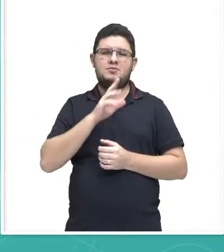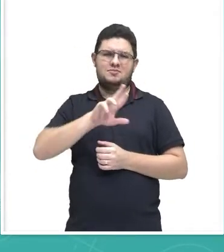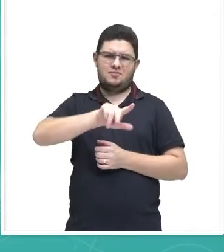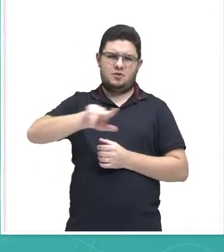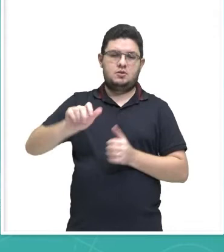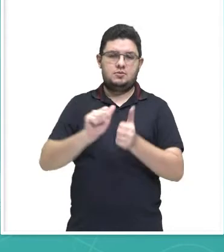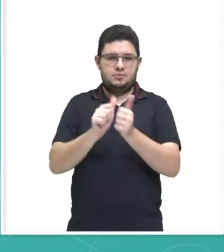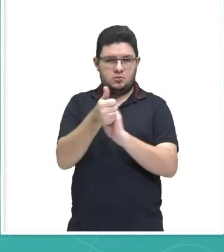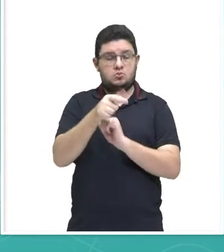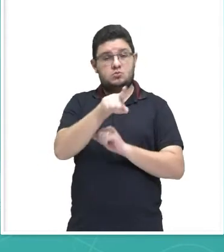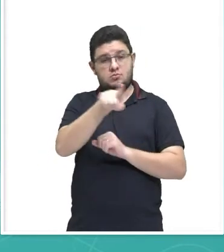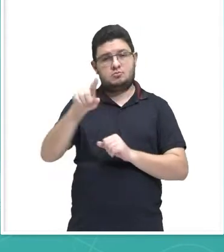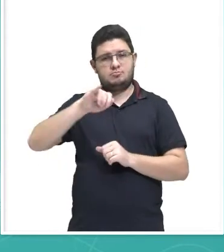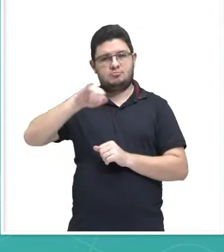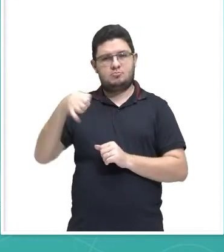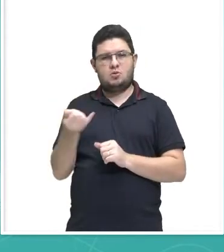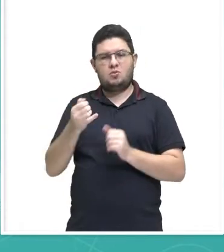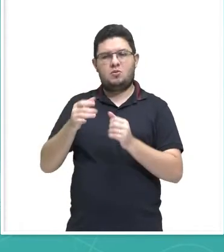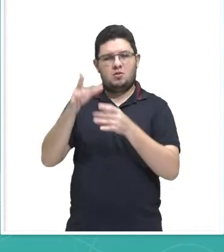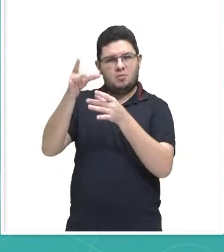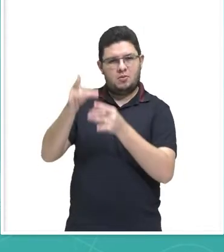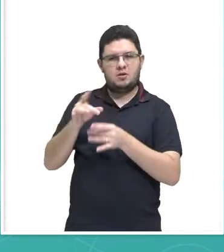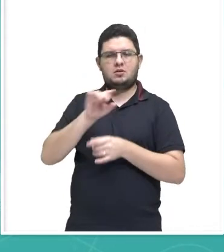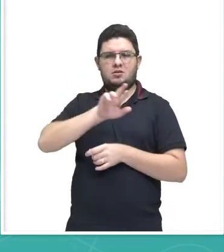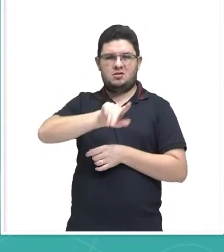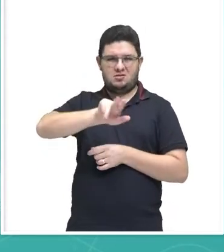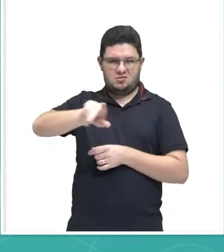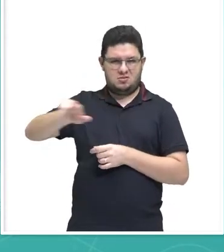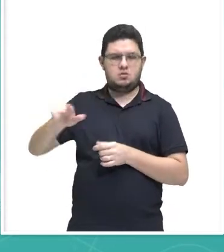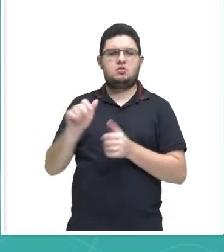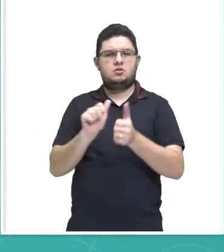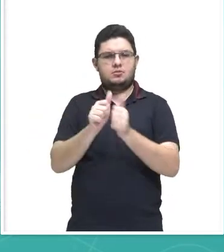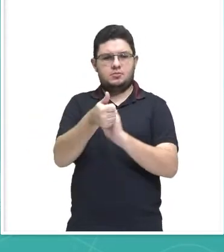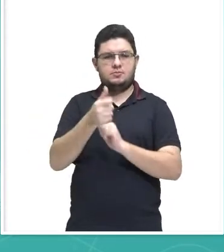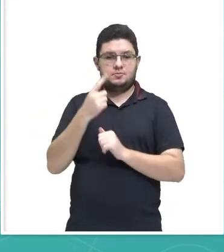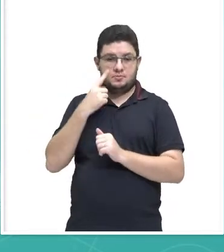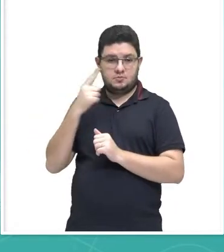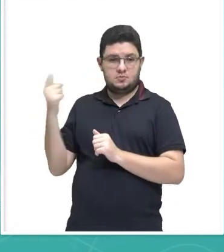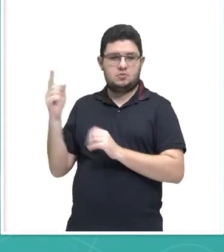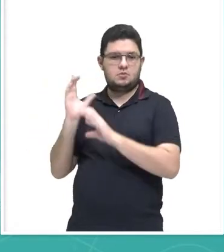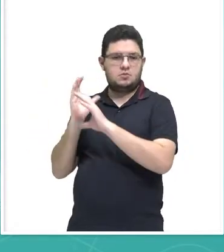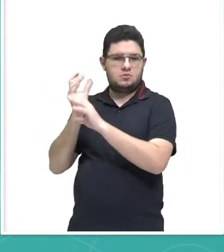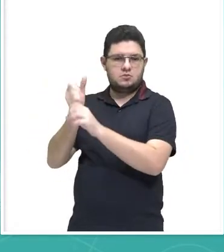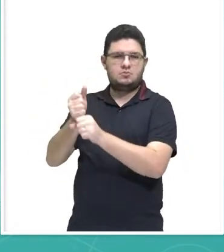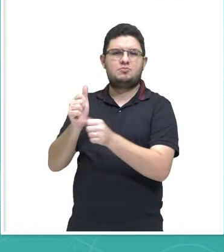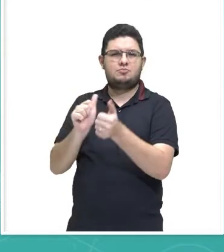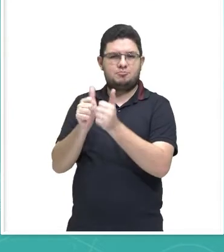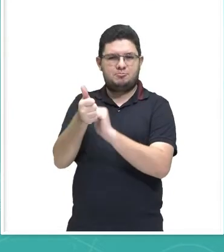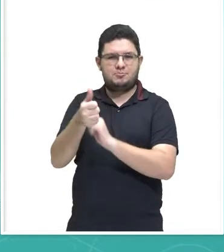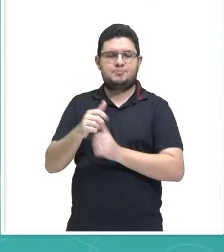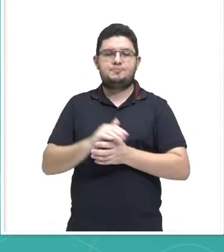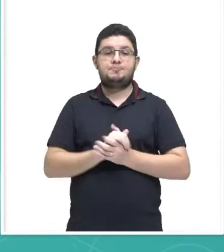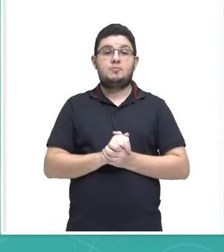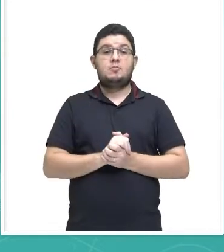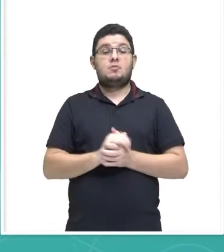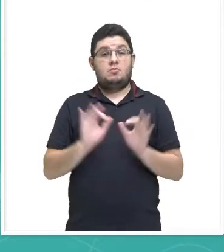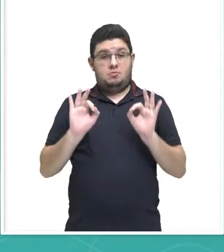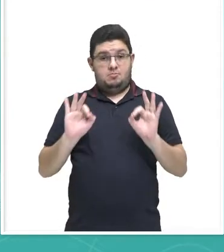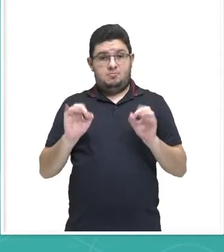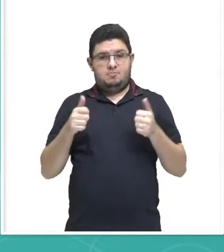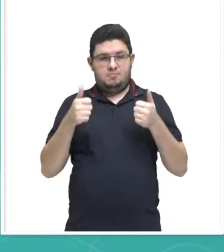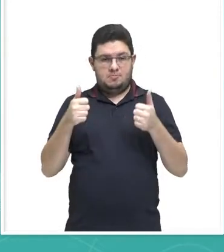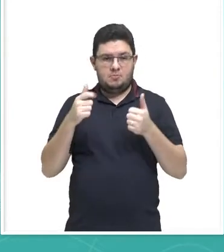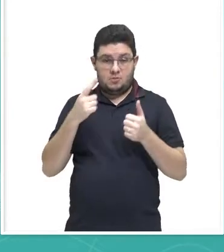bom? Muito bem, então aqui vai reprisar para vocês os esportes que eu falei, certo? Bom, gente, então esses são